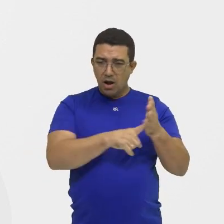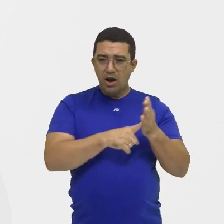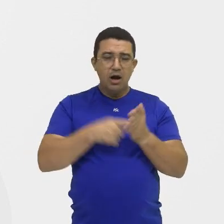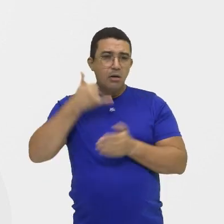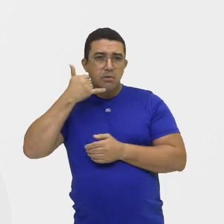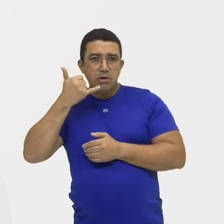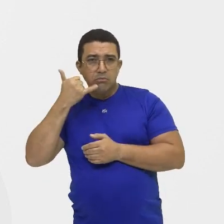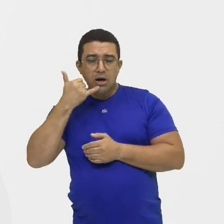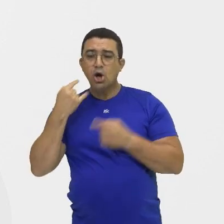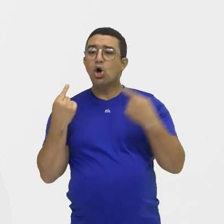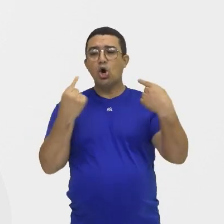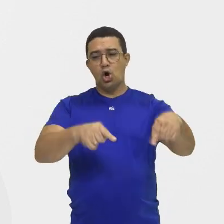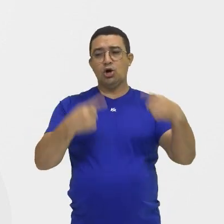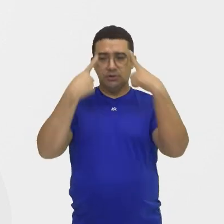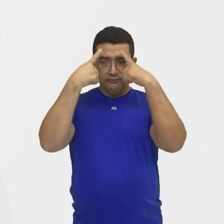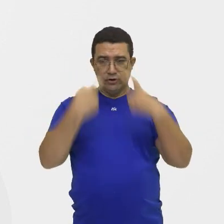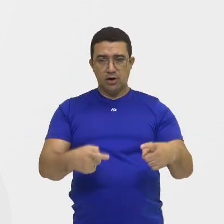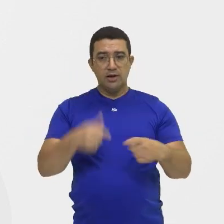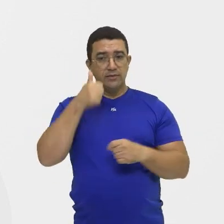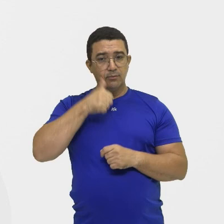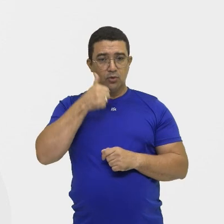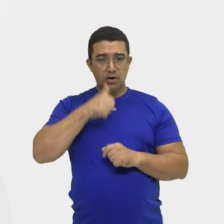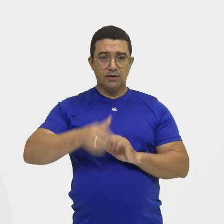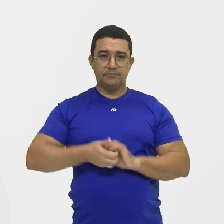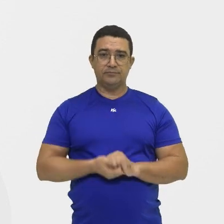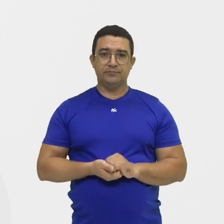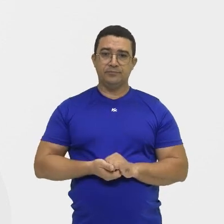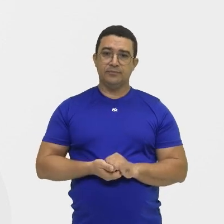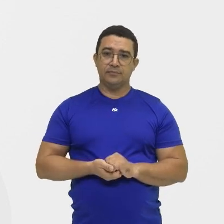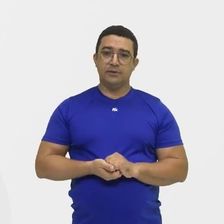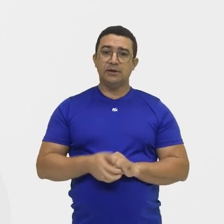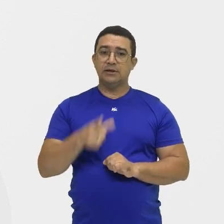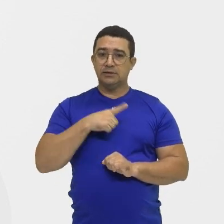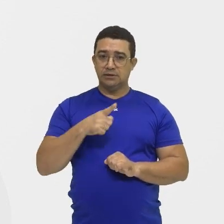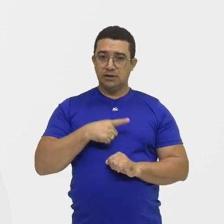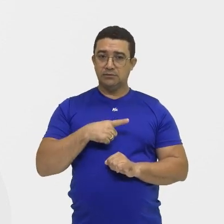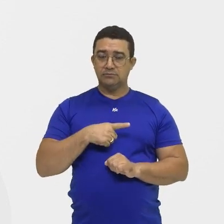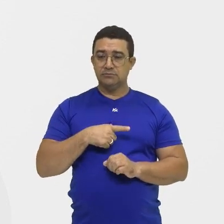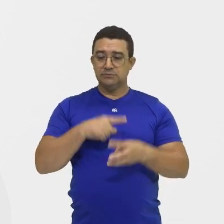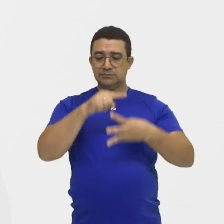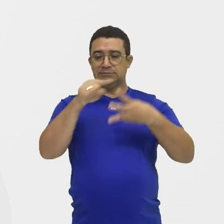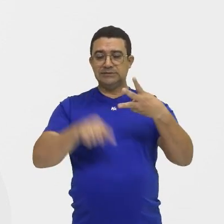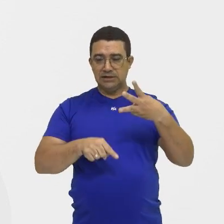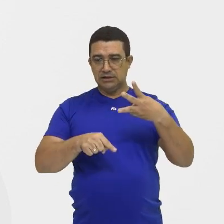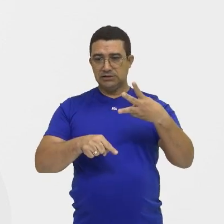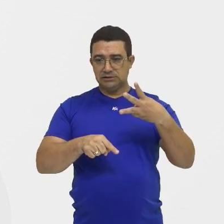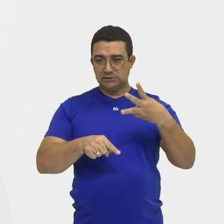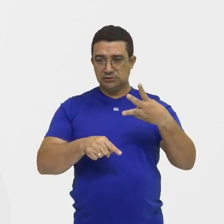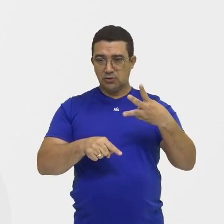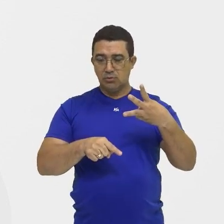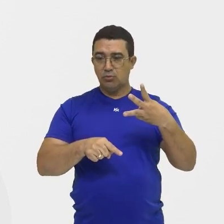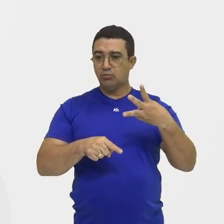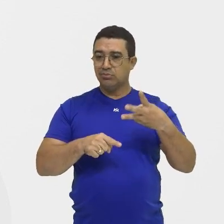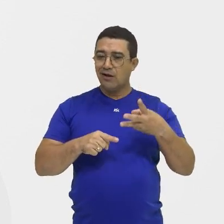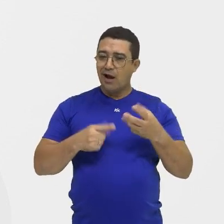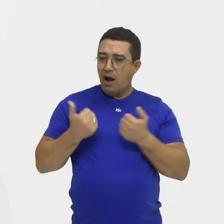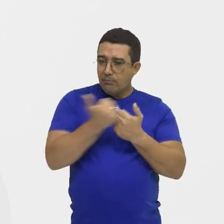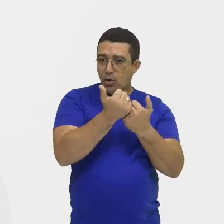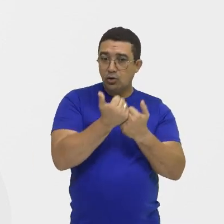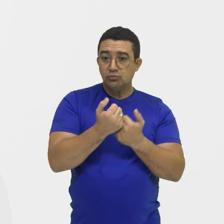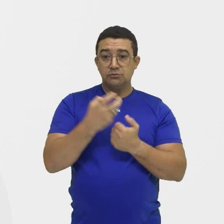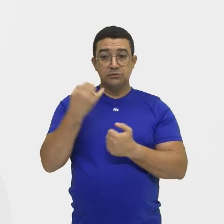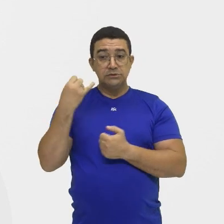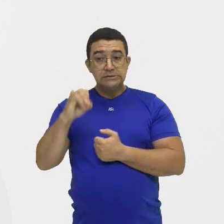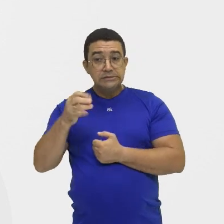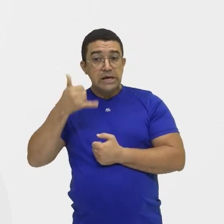quê? Para combater a violência contra a mulher. E vai oferecer o quê? 3 tipos de atendimento. Primeiro, se você ligar para o